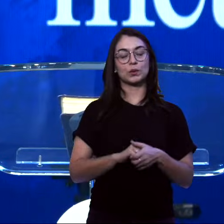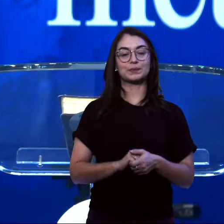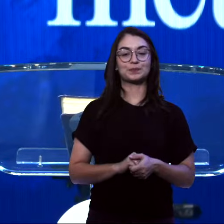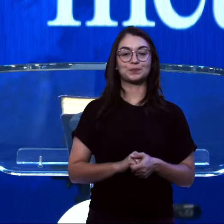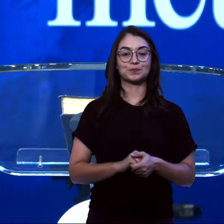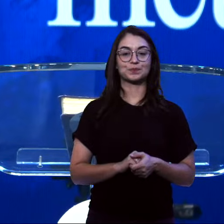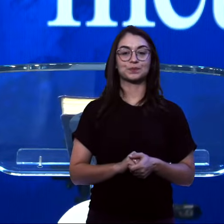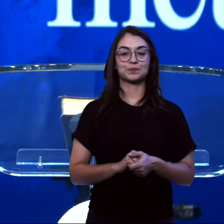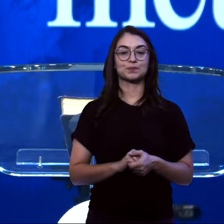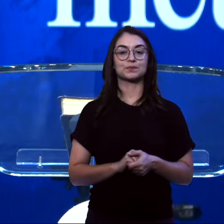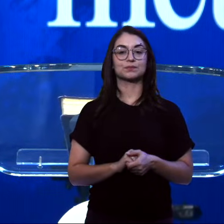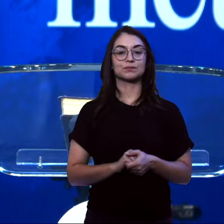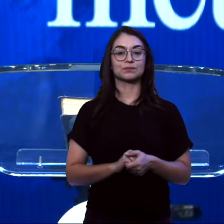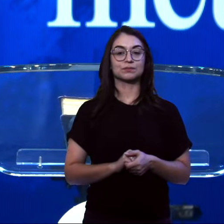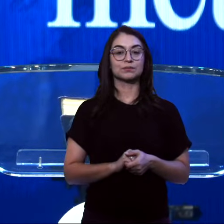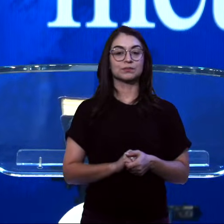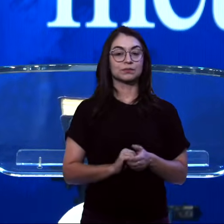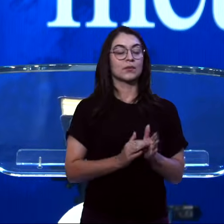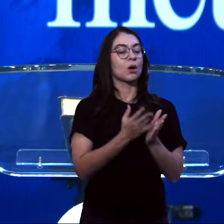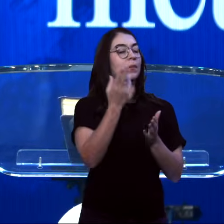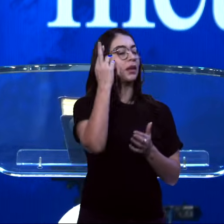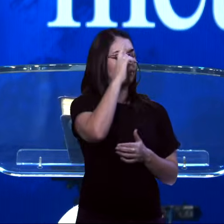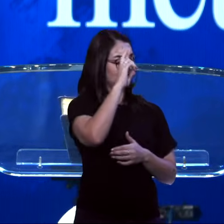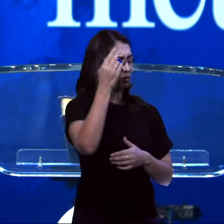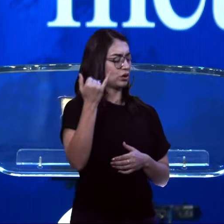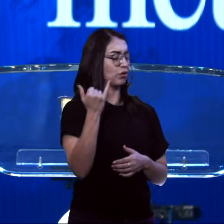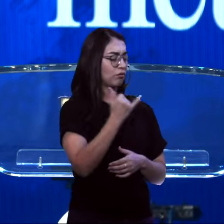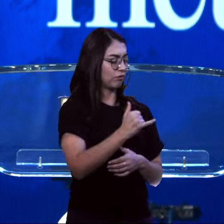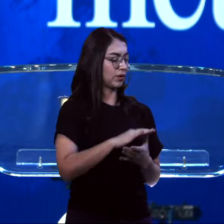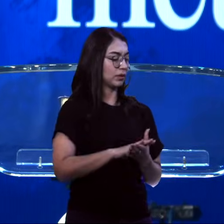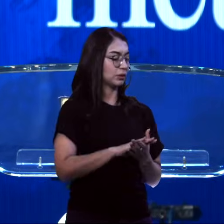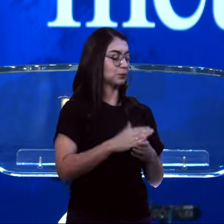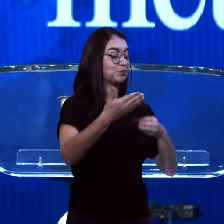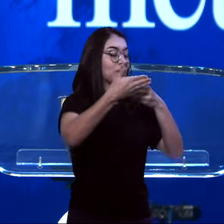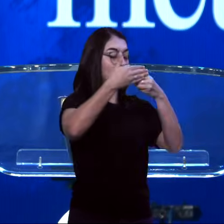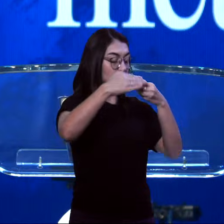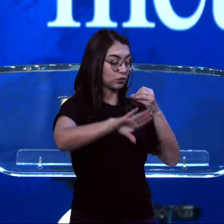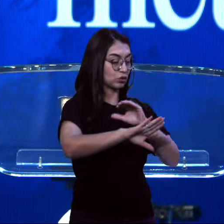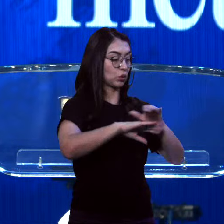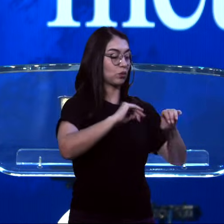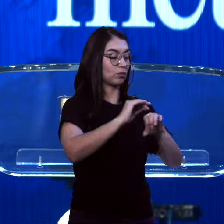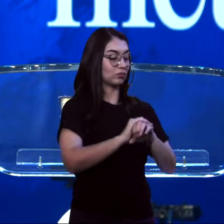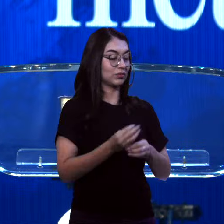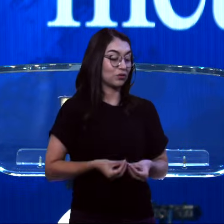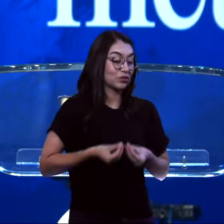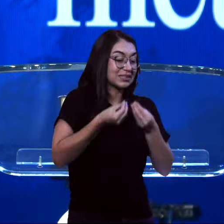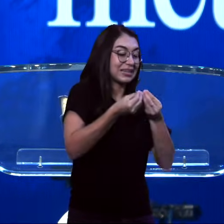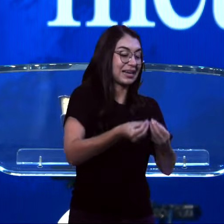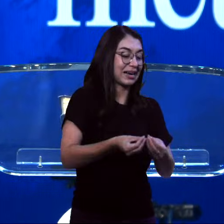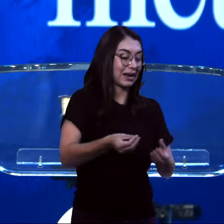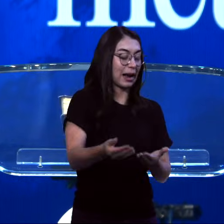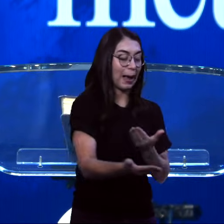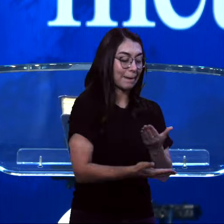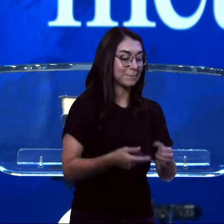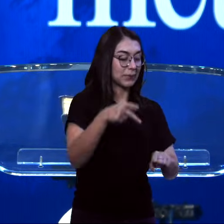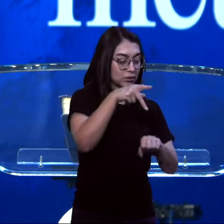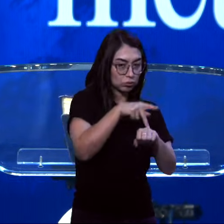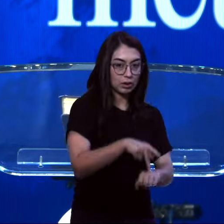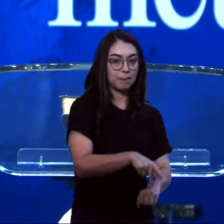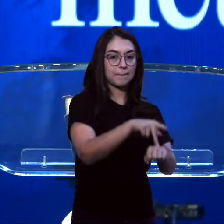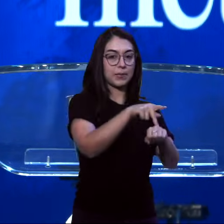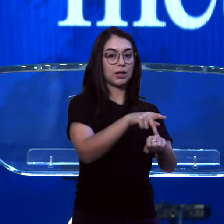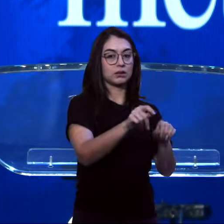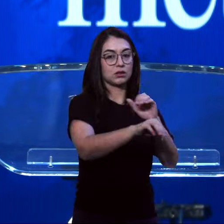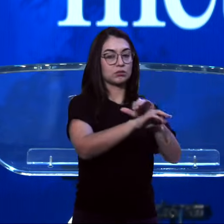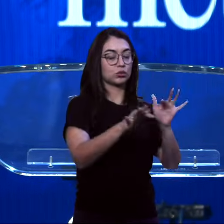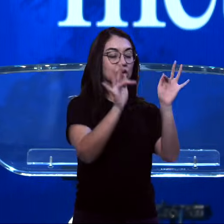memória. Ele fala assim, então a palavra do Senhor veio a mim. As mãos de Zorobabel lançaram os alicerces deste templo. As mãos dele também